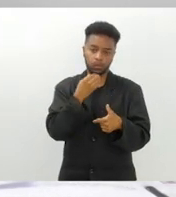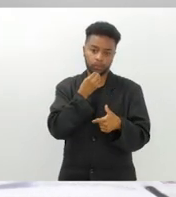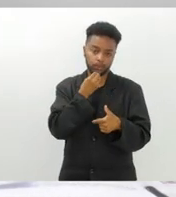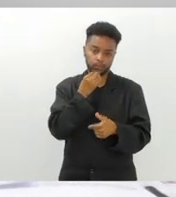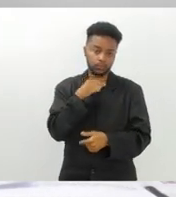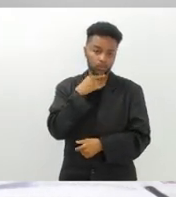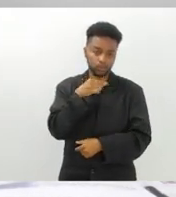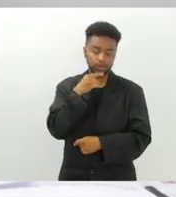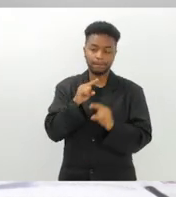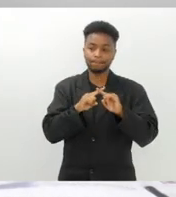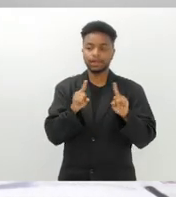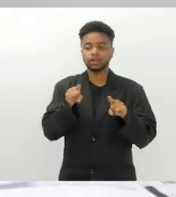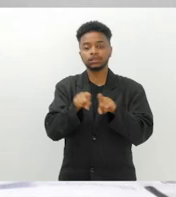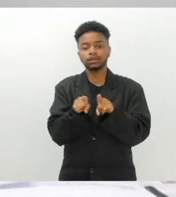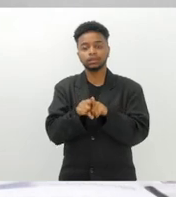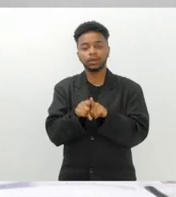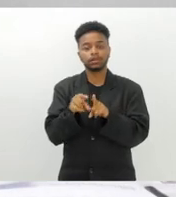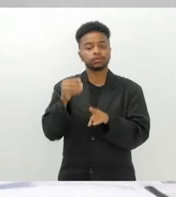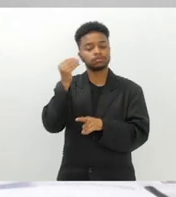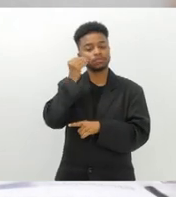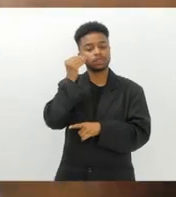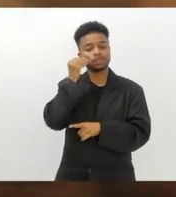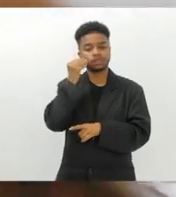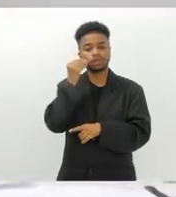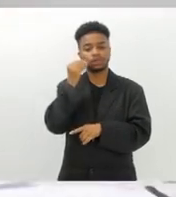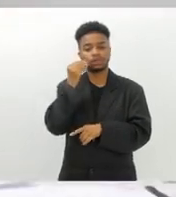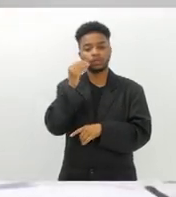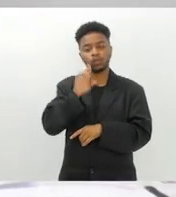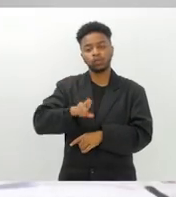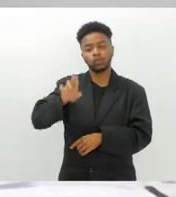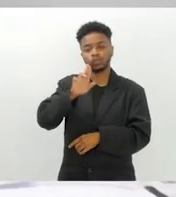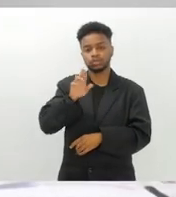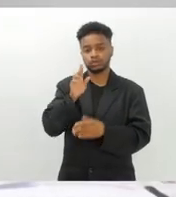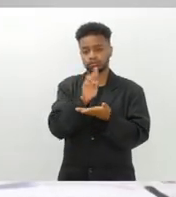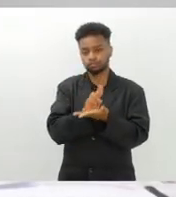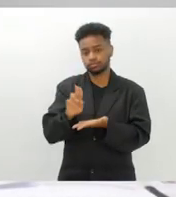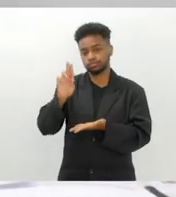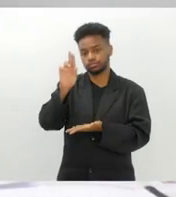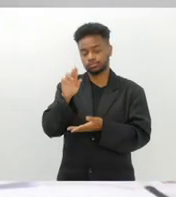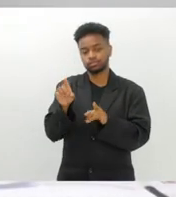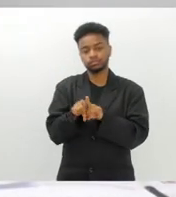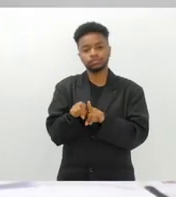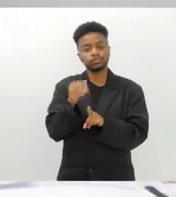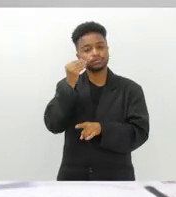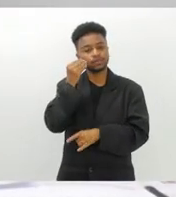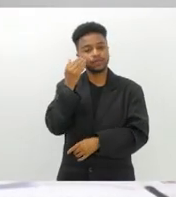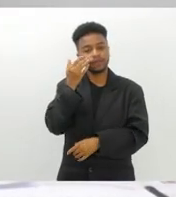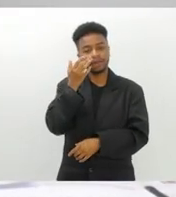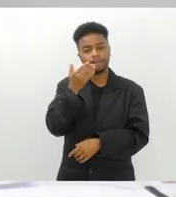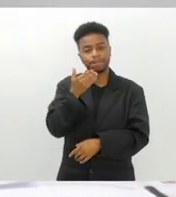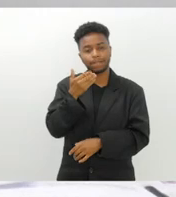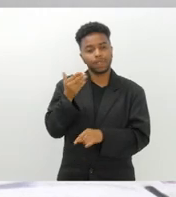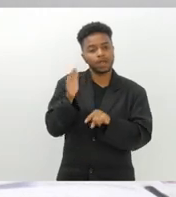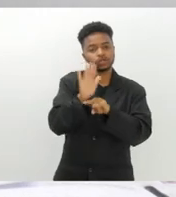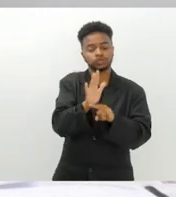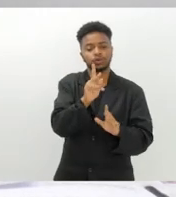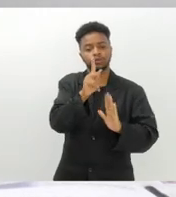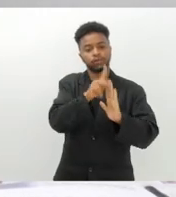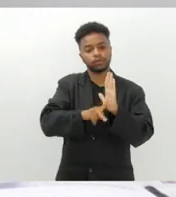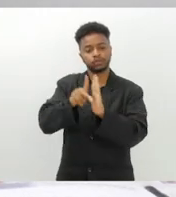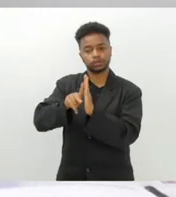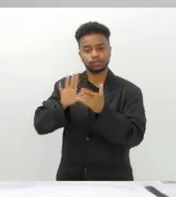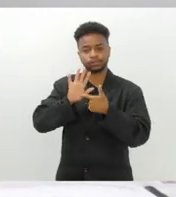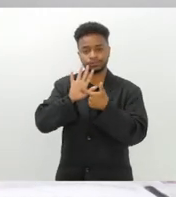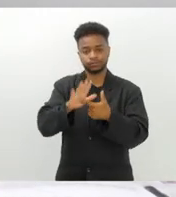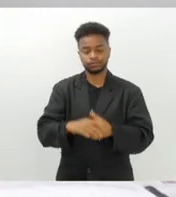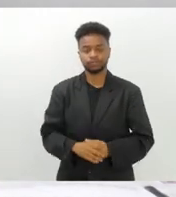a gente fazer também um guarda-chuva usando a universidade e facilitando a vida dos projetos apresentados.